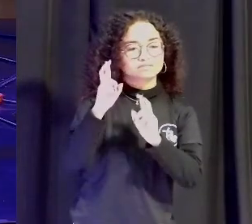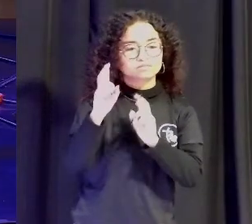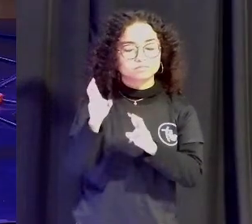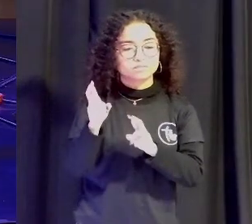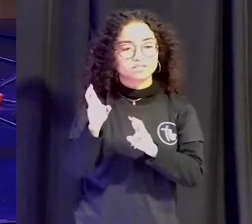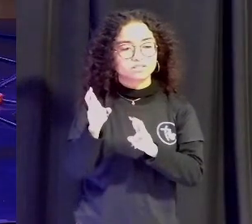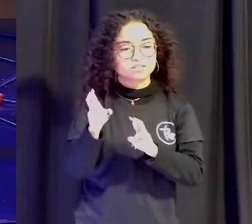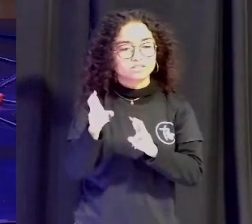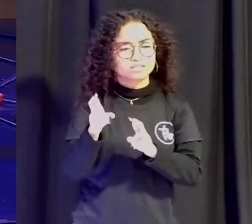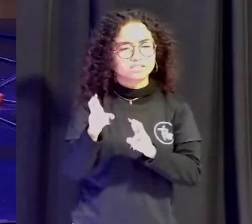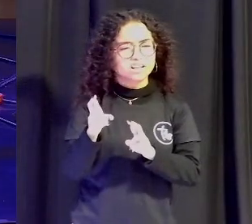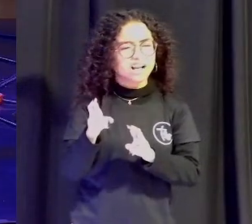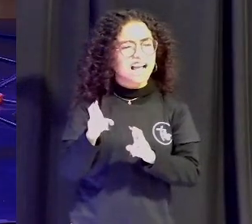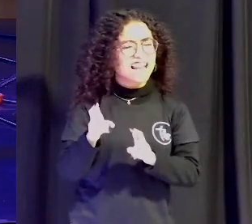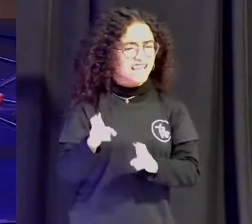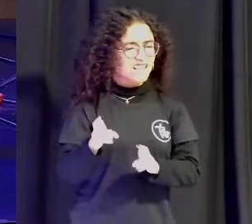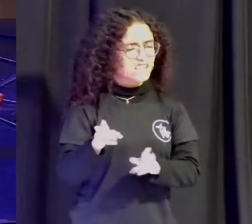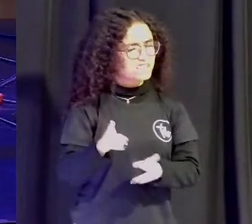esmola.